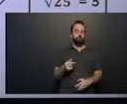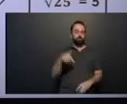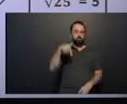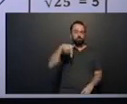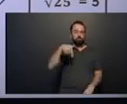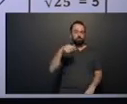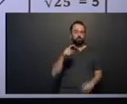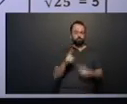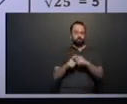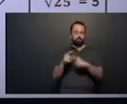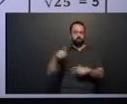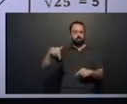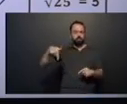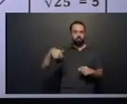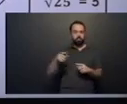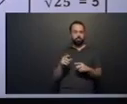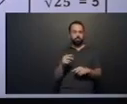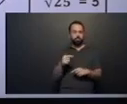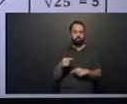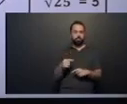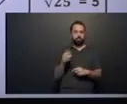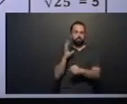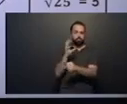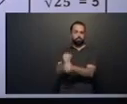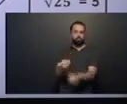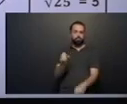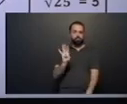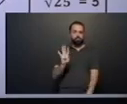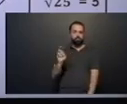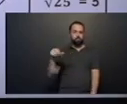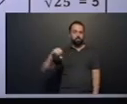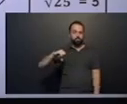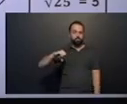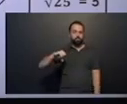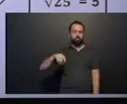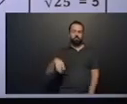Porque 7 vezes 7, 49.